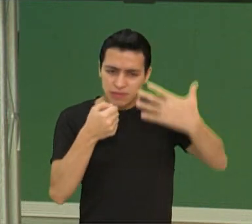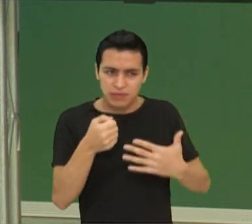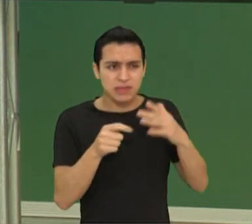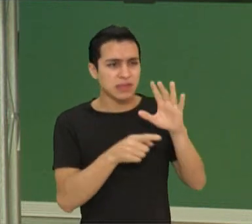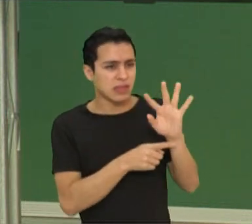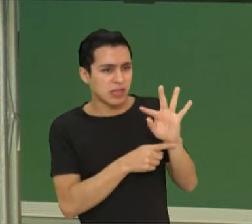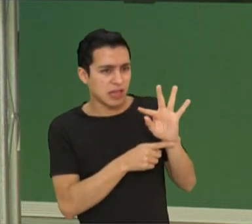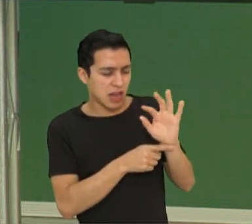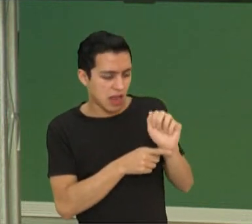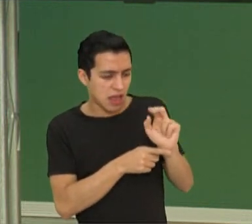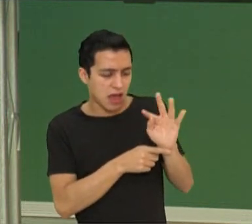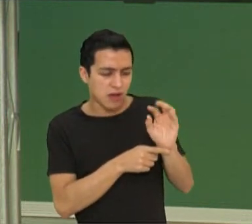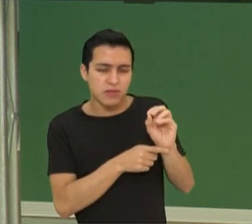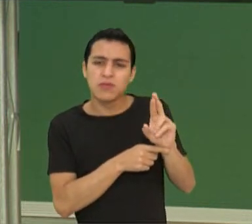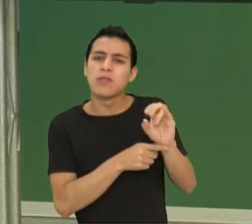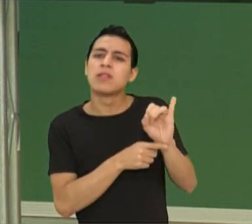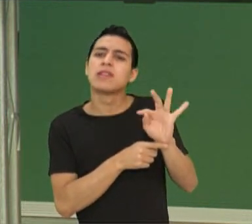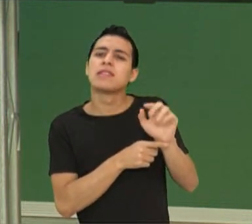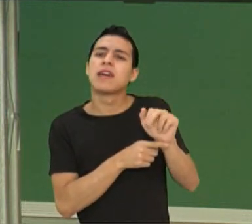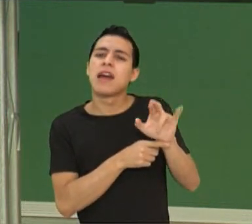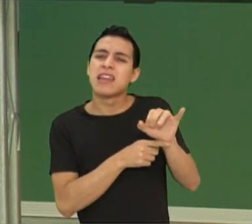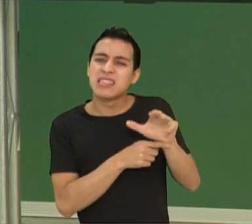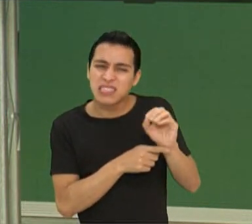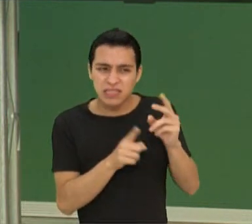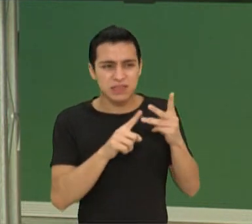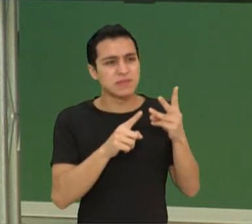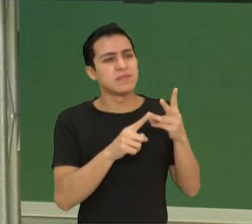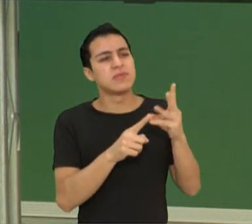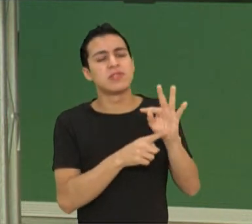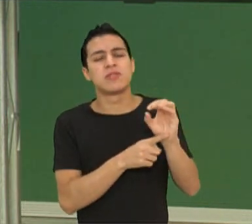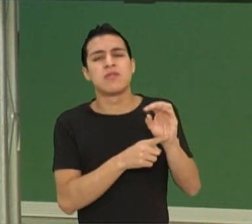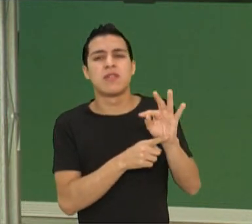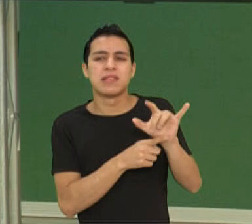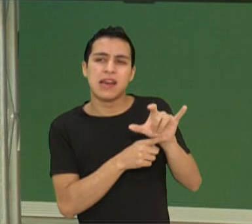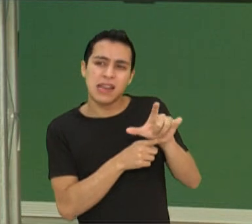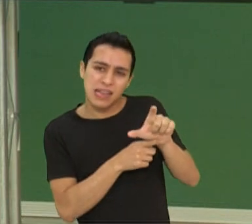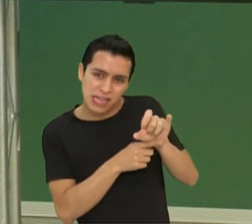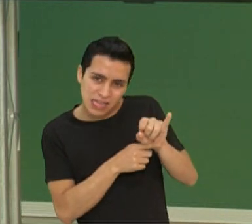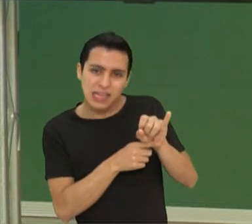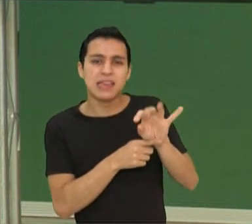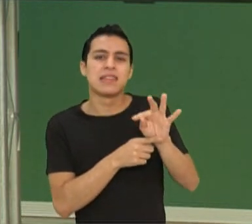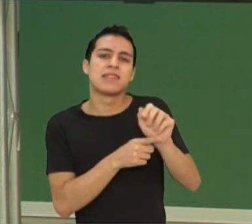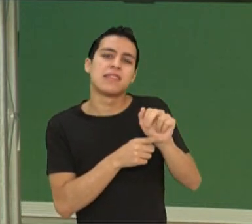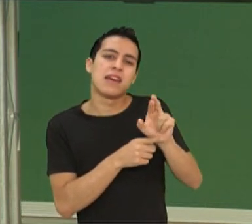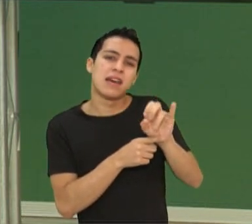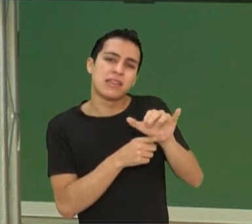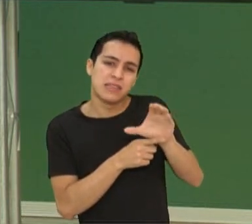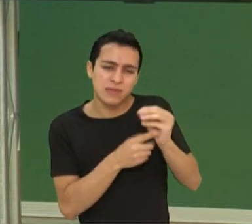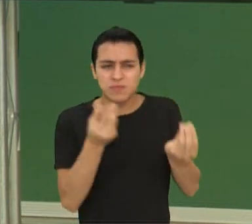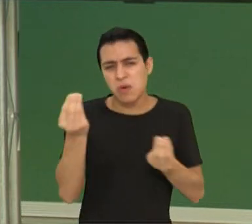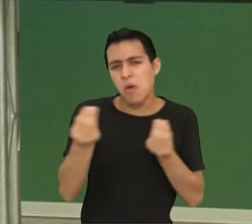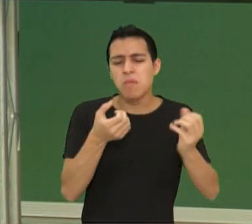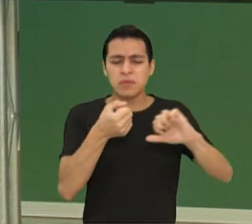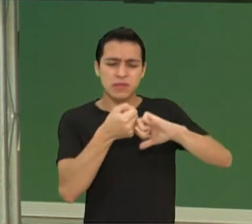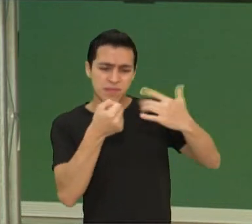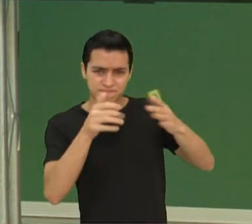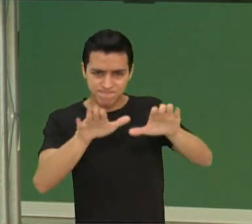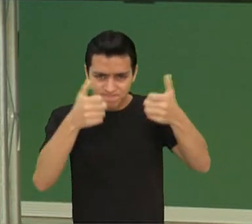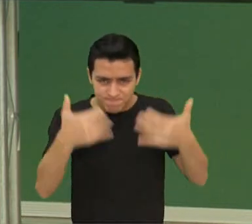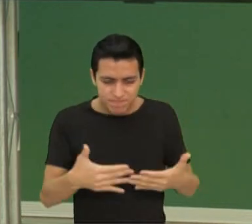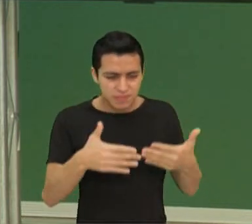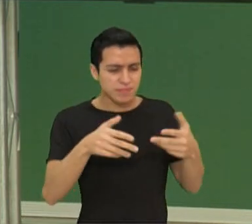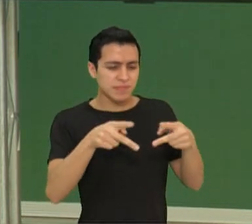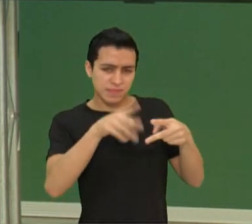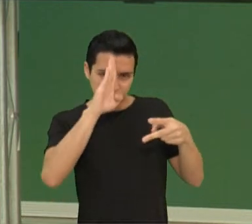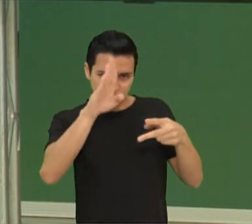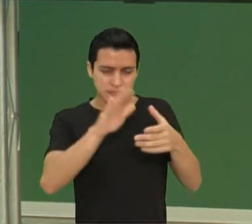lá? Então, democracia, o terminho lá, poder do povo. Temos dois tipos principais,